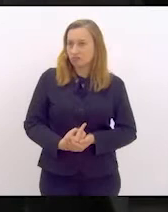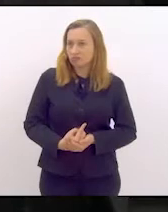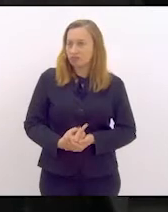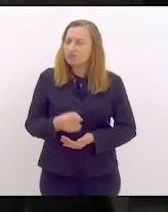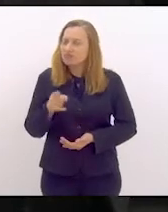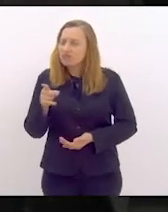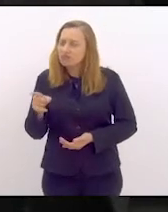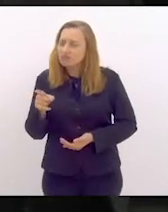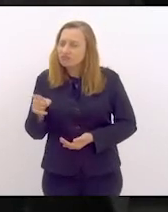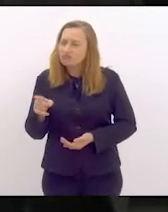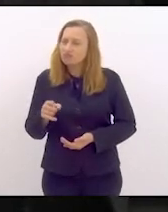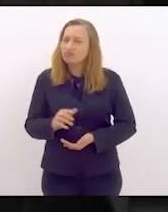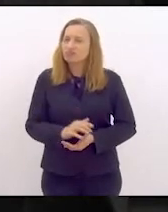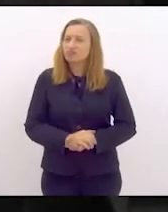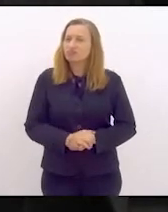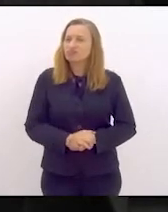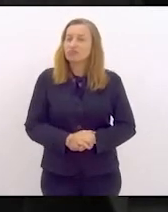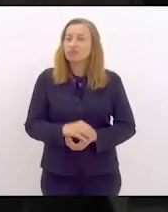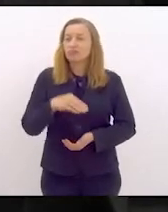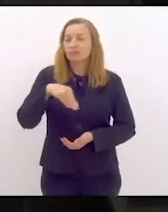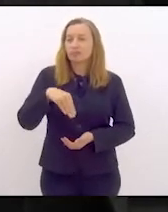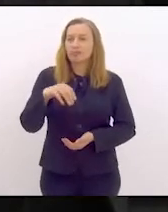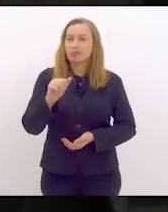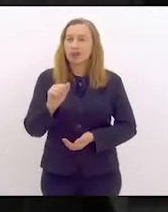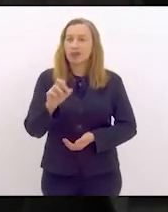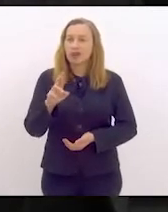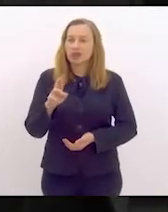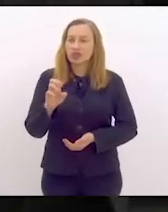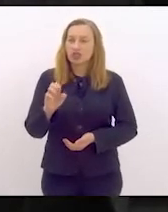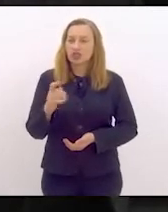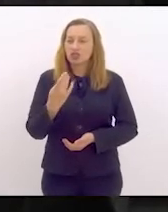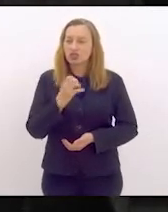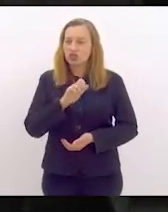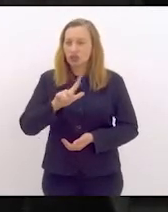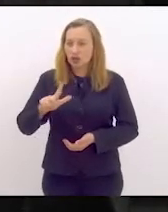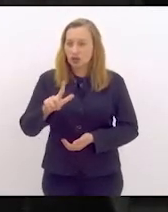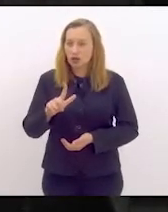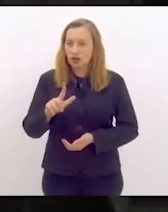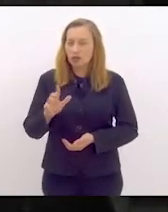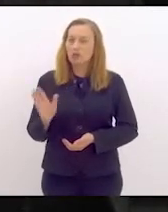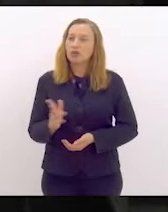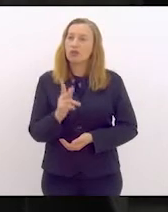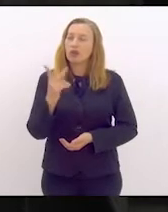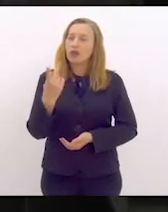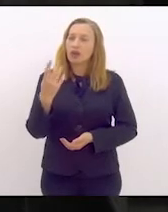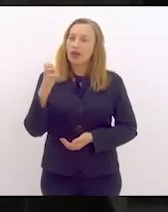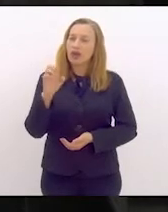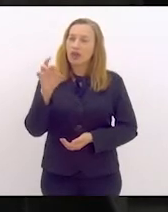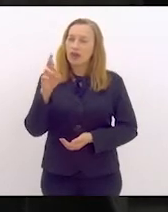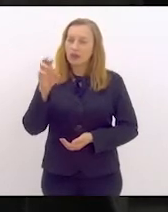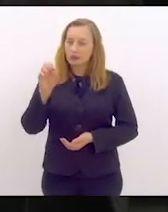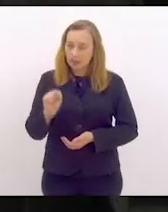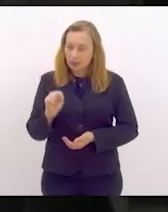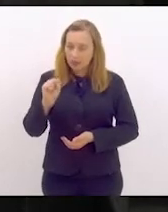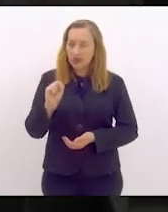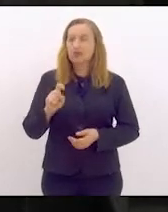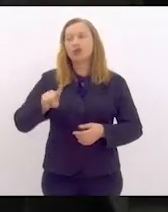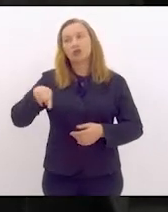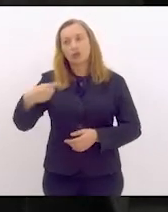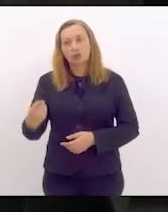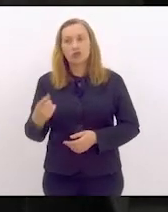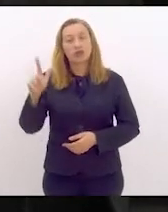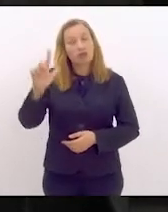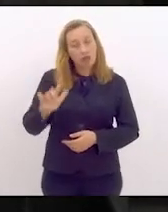lá, uma vez em Marechal Hermes, e outra vez no Leblon,